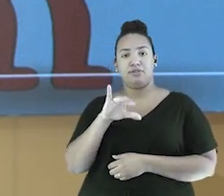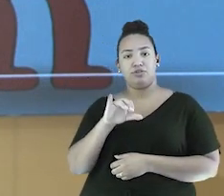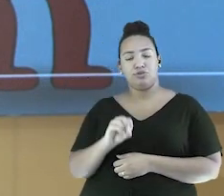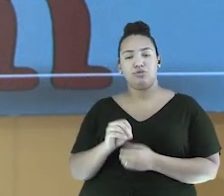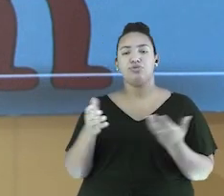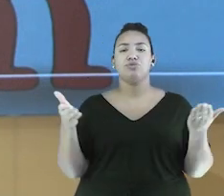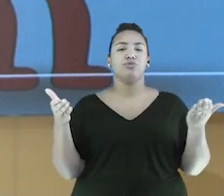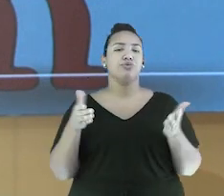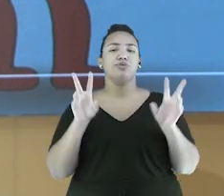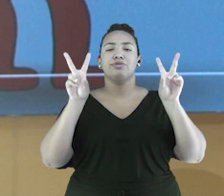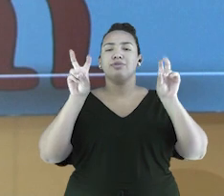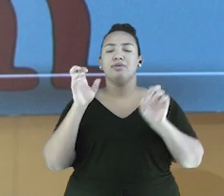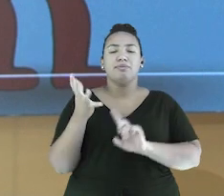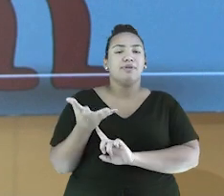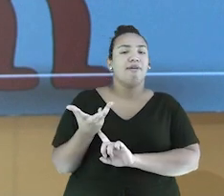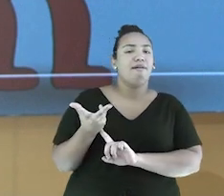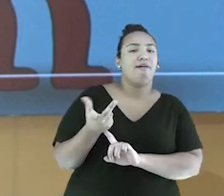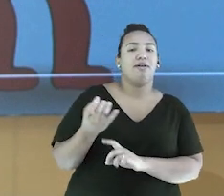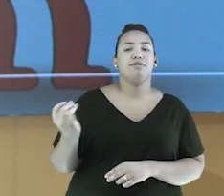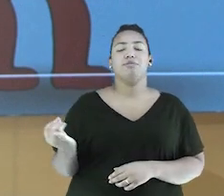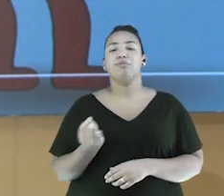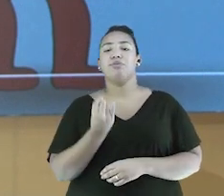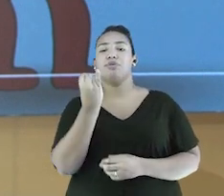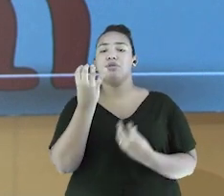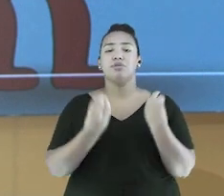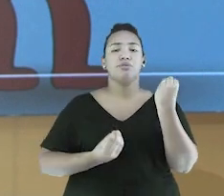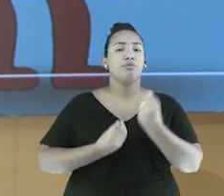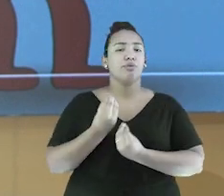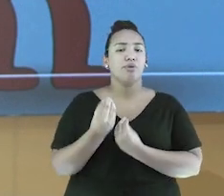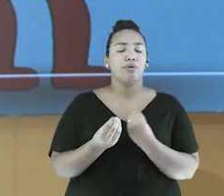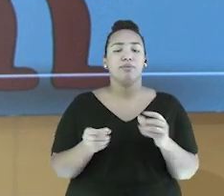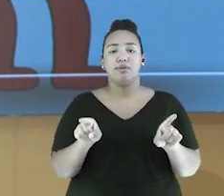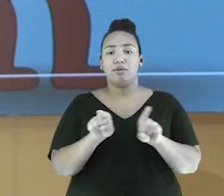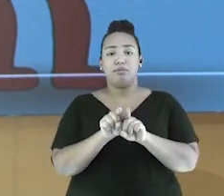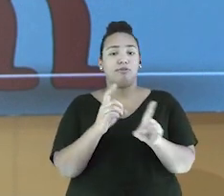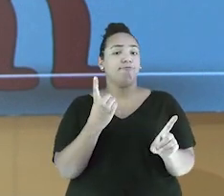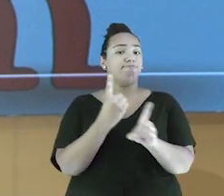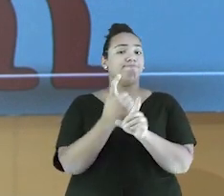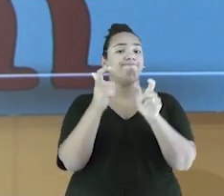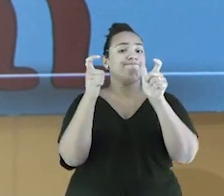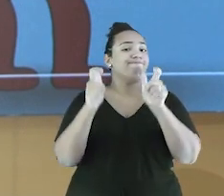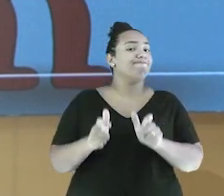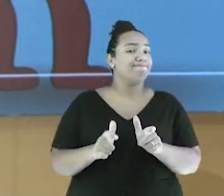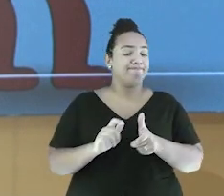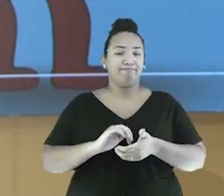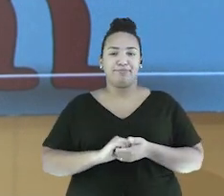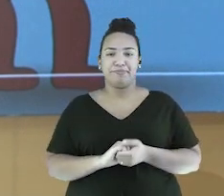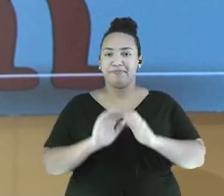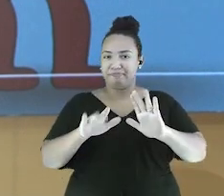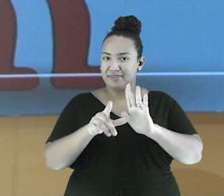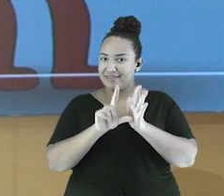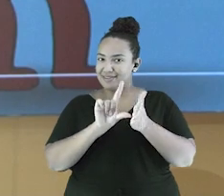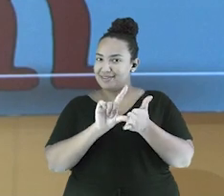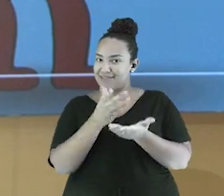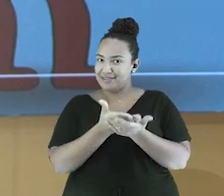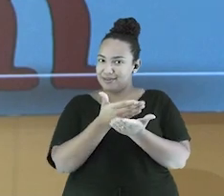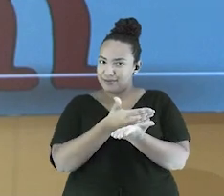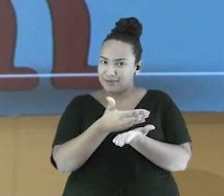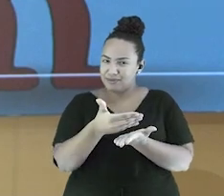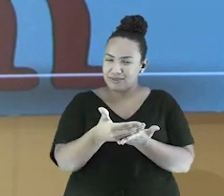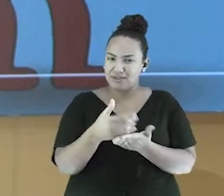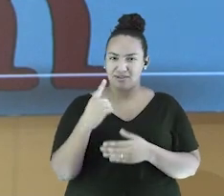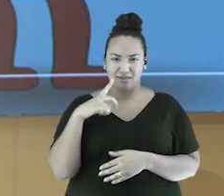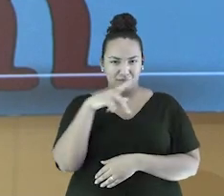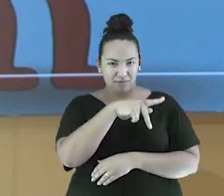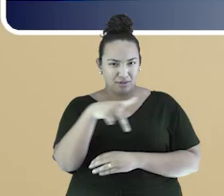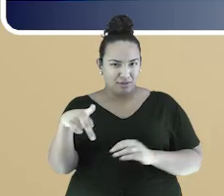vamos falar sobre a arte, sua importância e onde podemos encontrá-la e apreciá-la. Mas antes de iniciar, tem professor